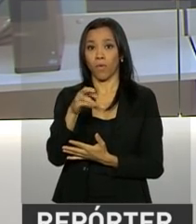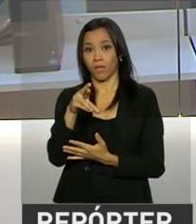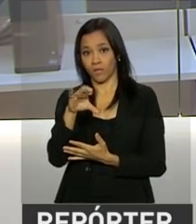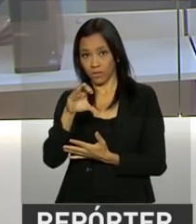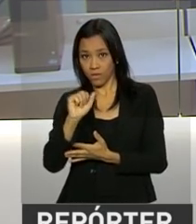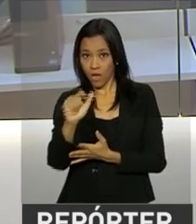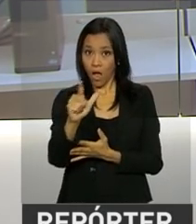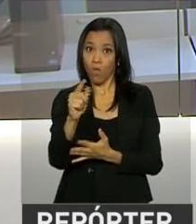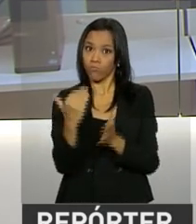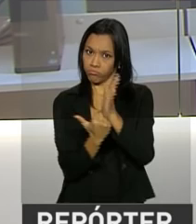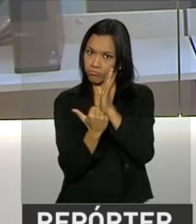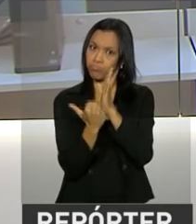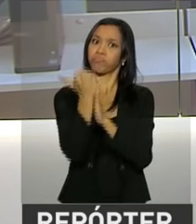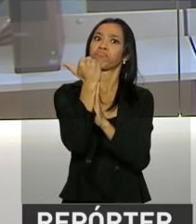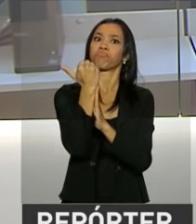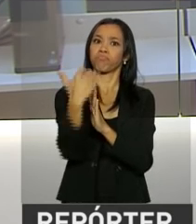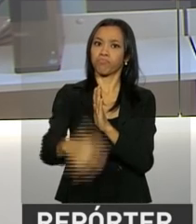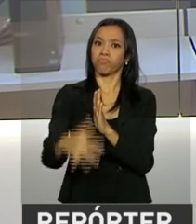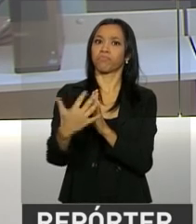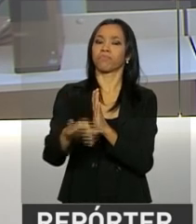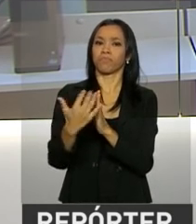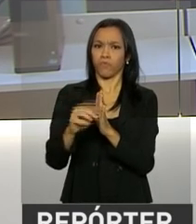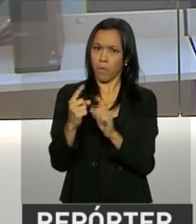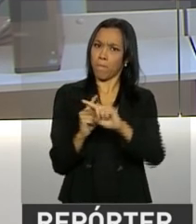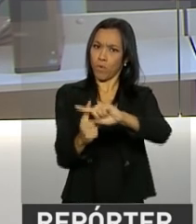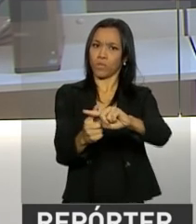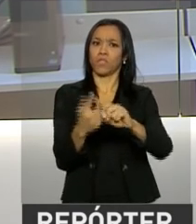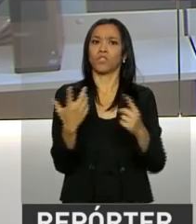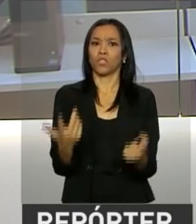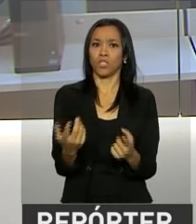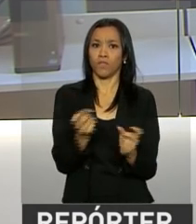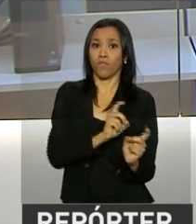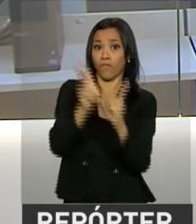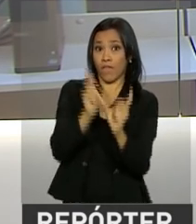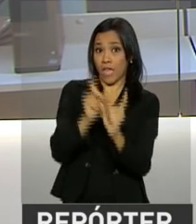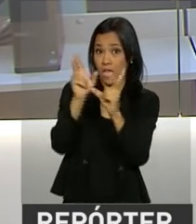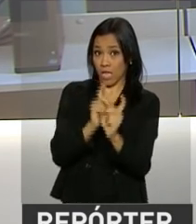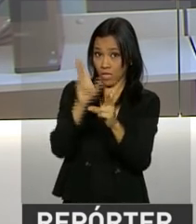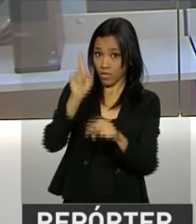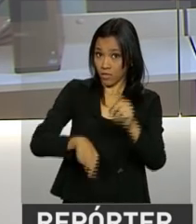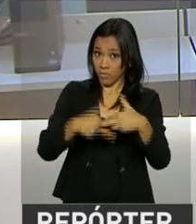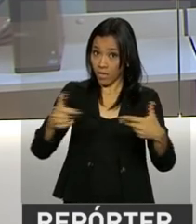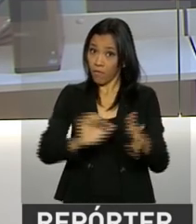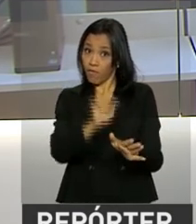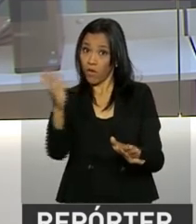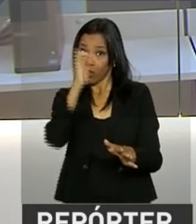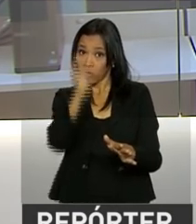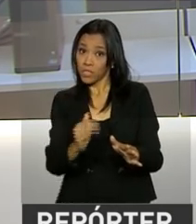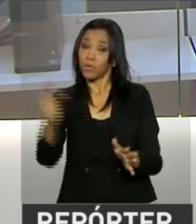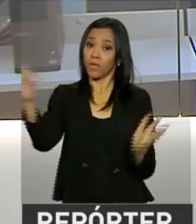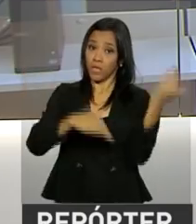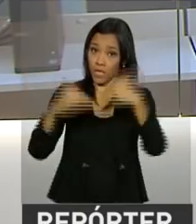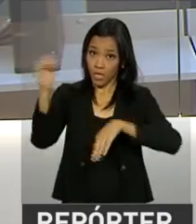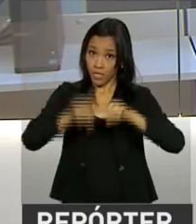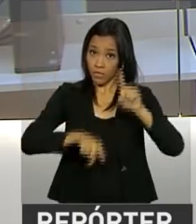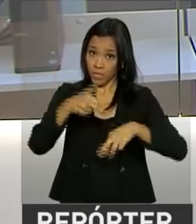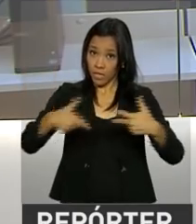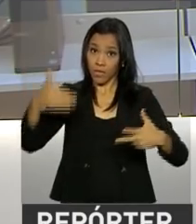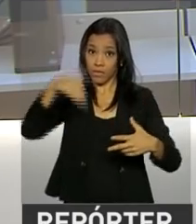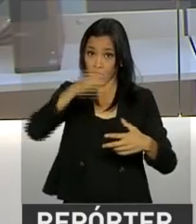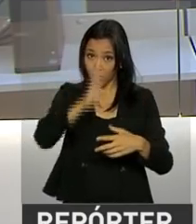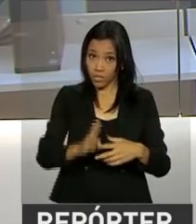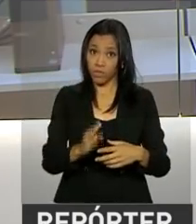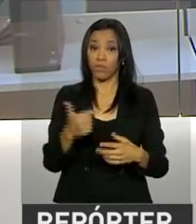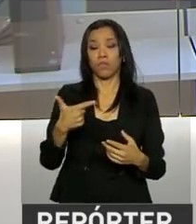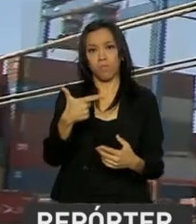um superávit. No acumulado do ano, o saldo positivo entre exportações e importações teve o melhor resultado em 28